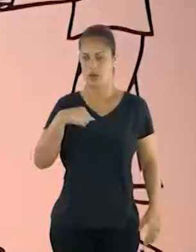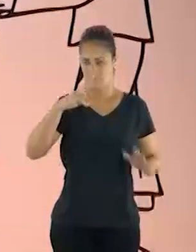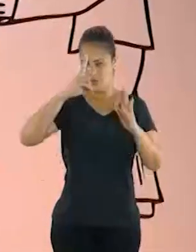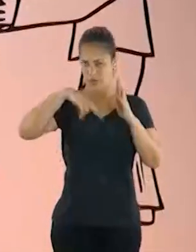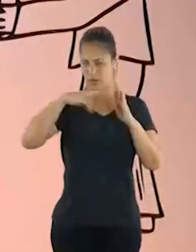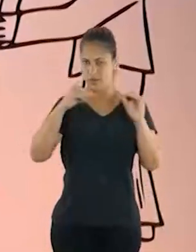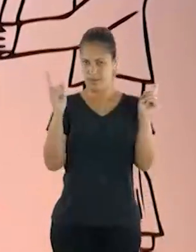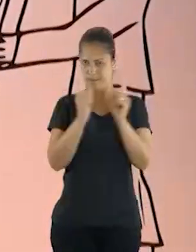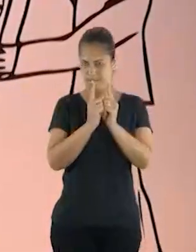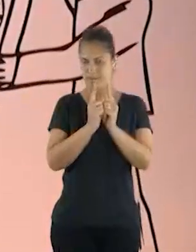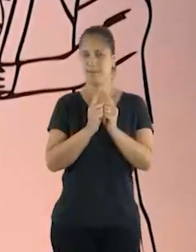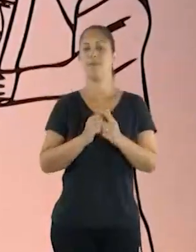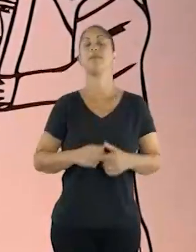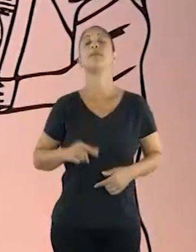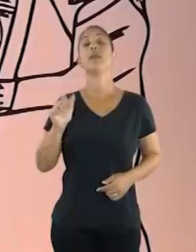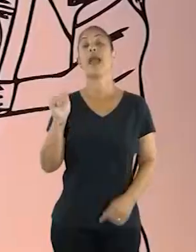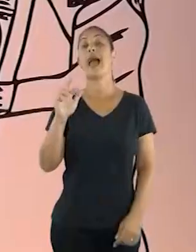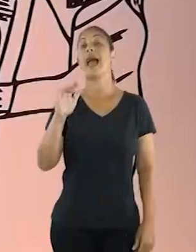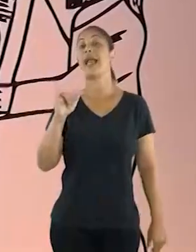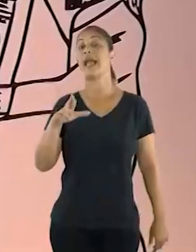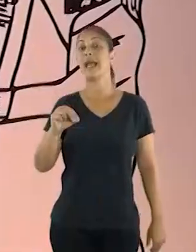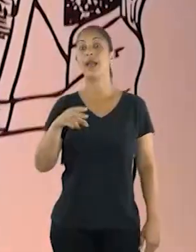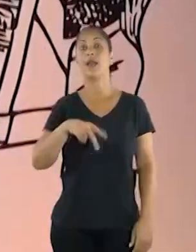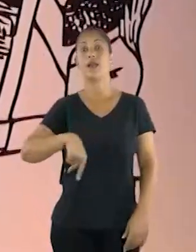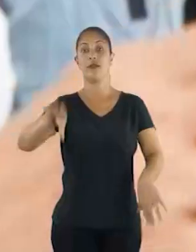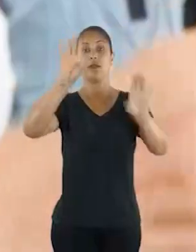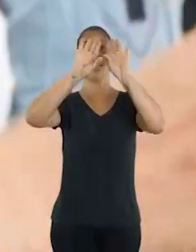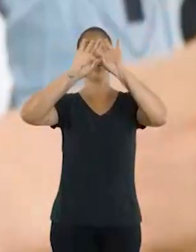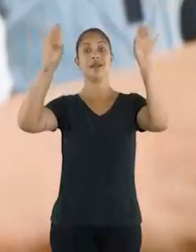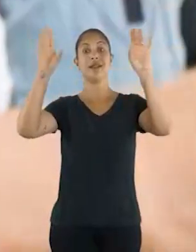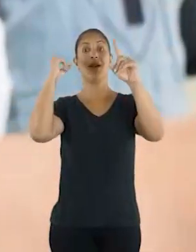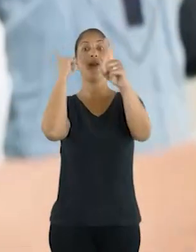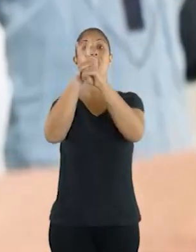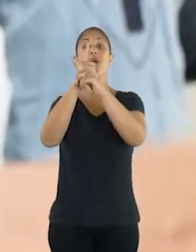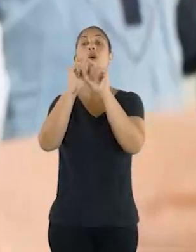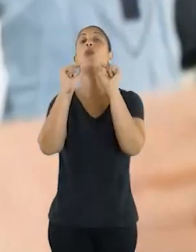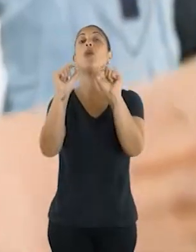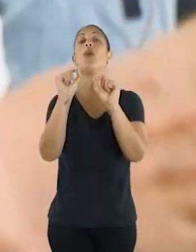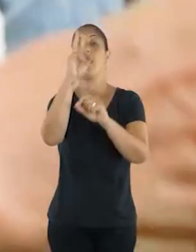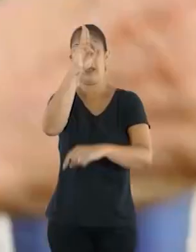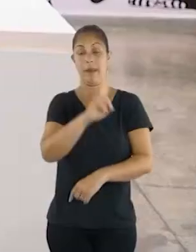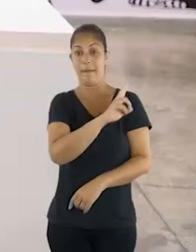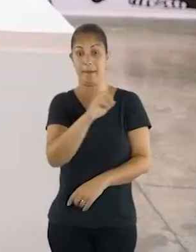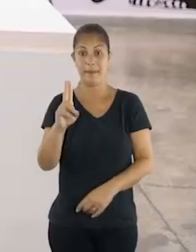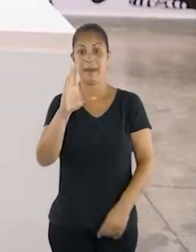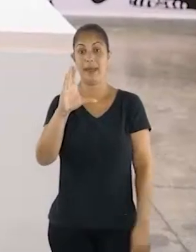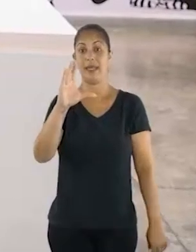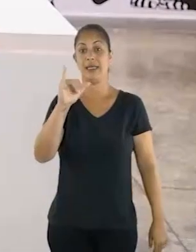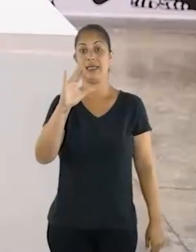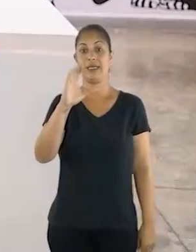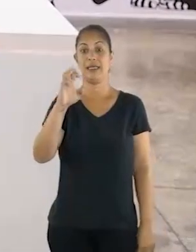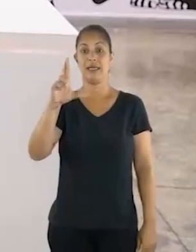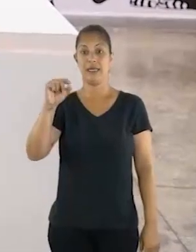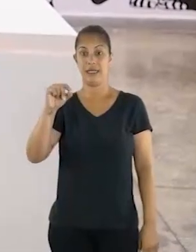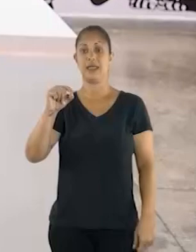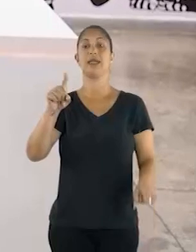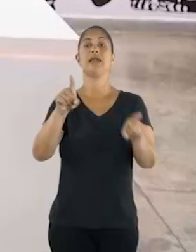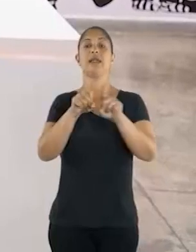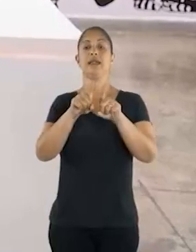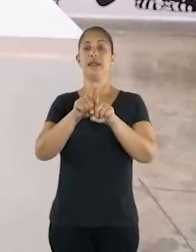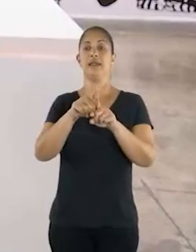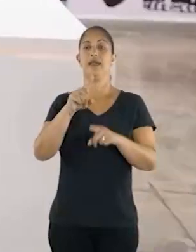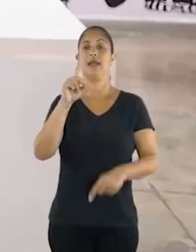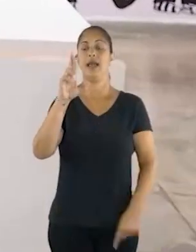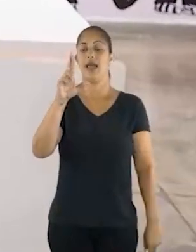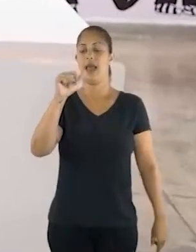para vocês, o Ariano vai para o céu e aí ele encontra Padre Cícero, Mestre